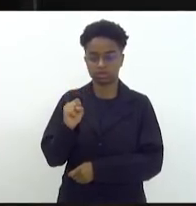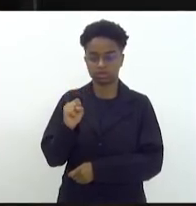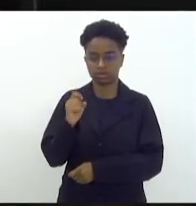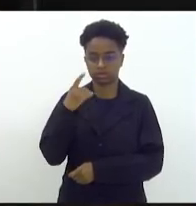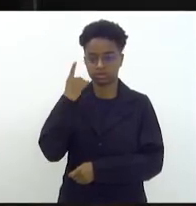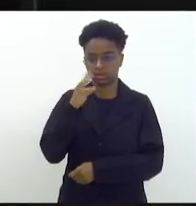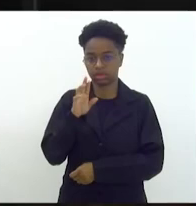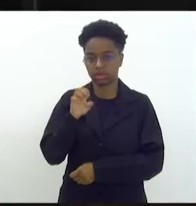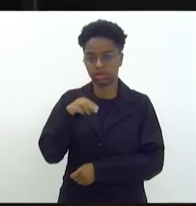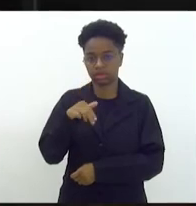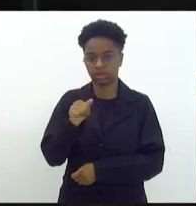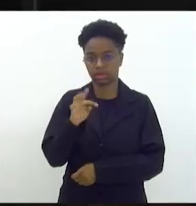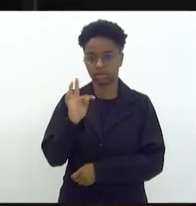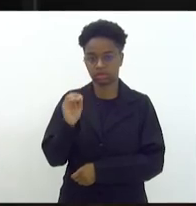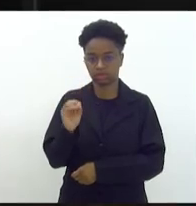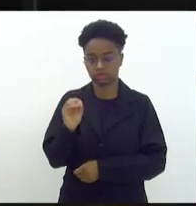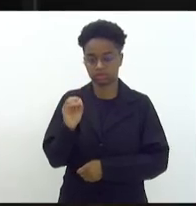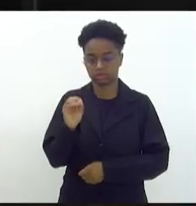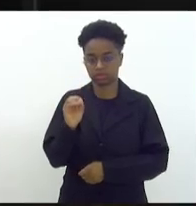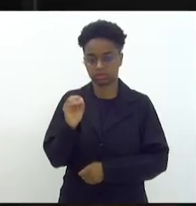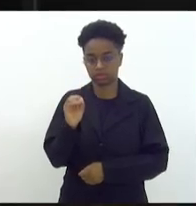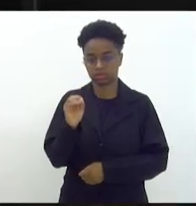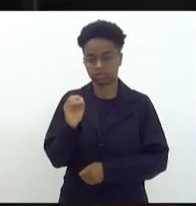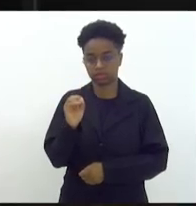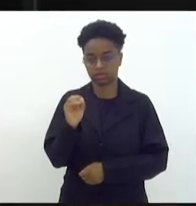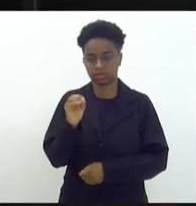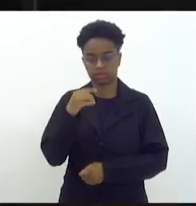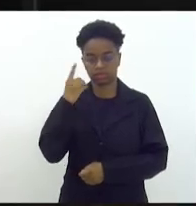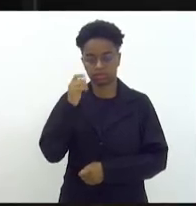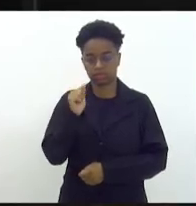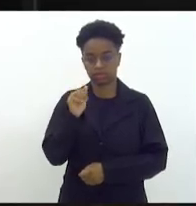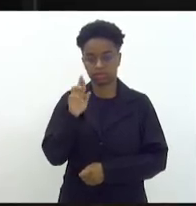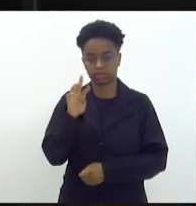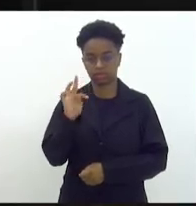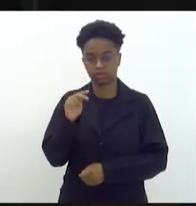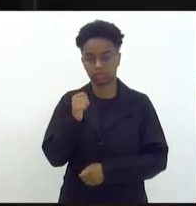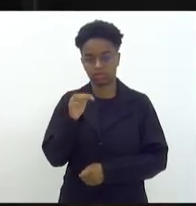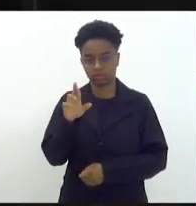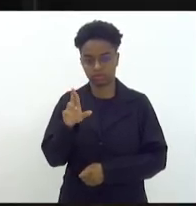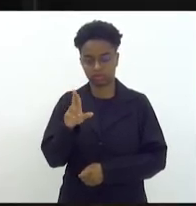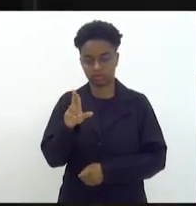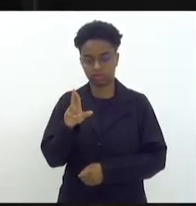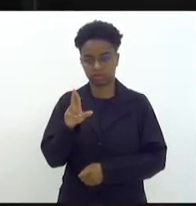deputado Renato Miranda, deputado Arthur Monteiro,